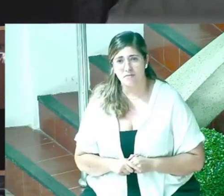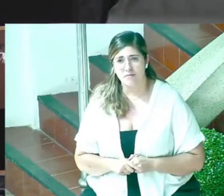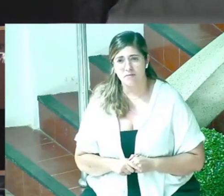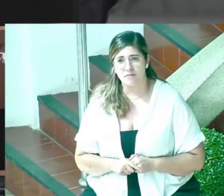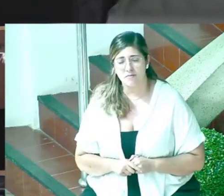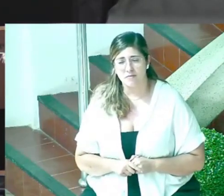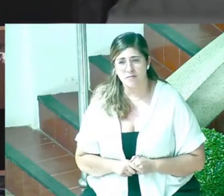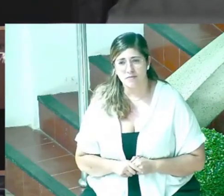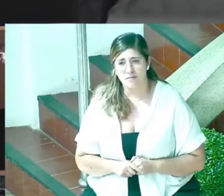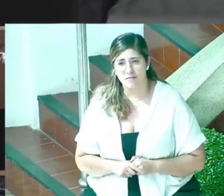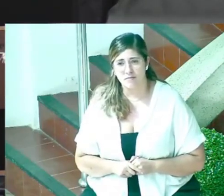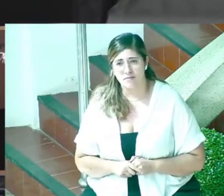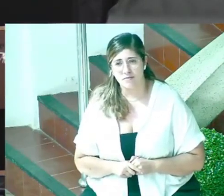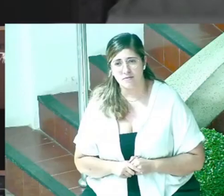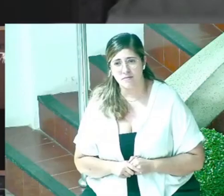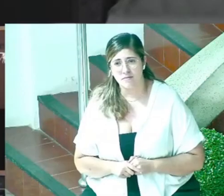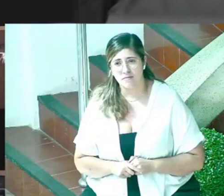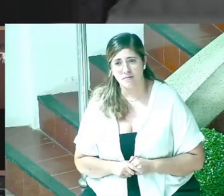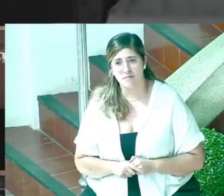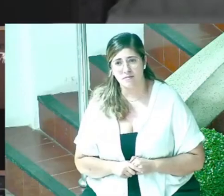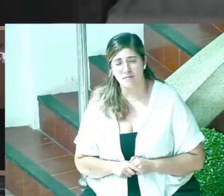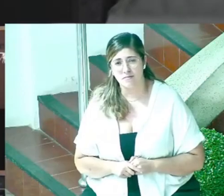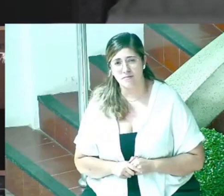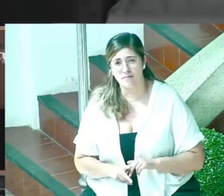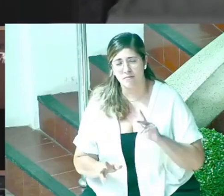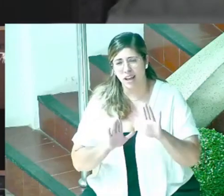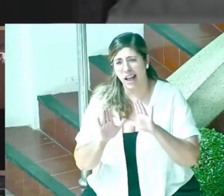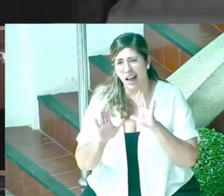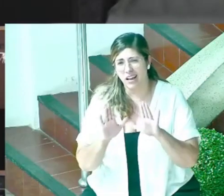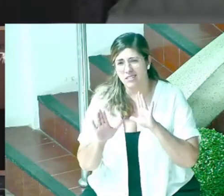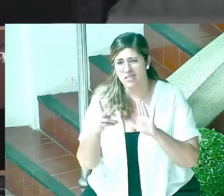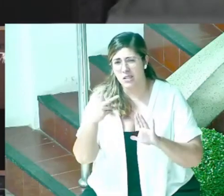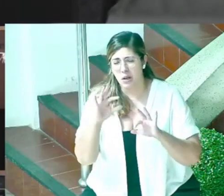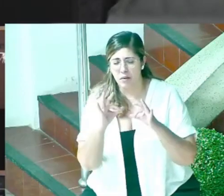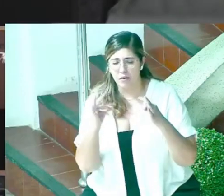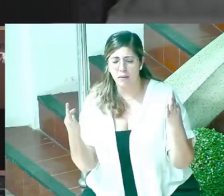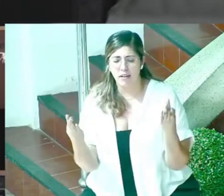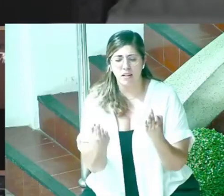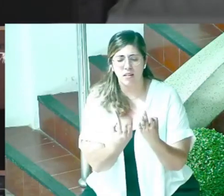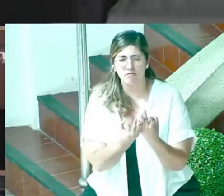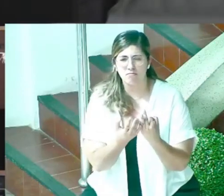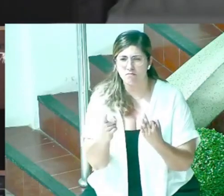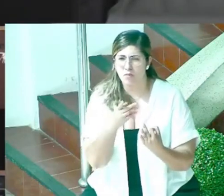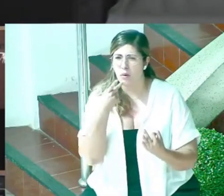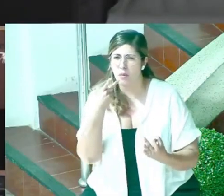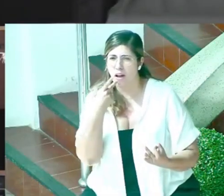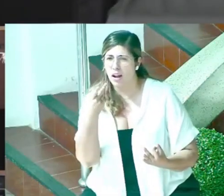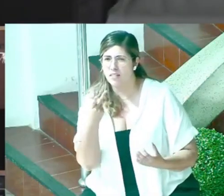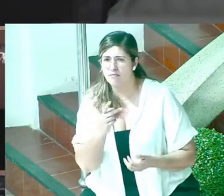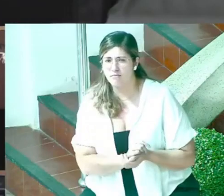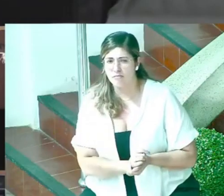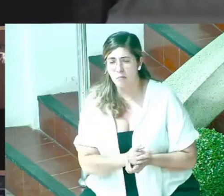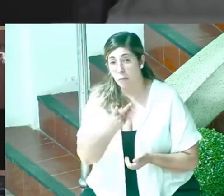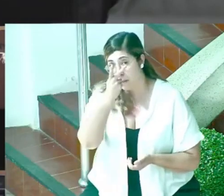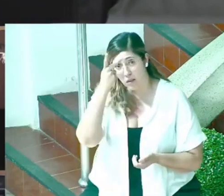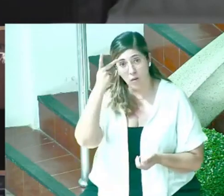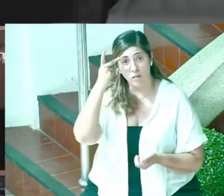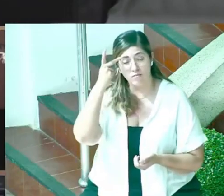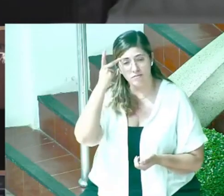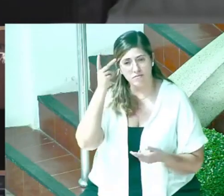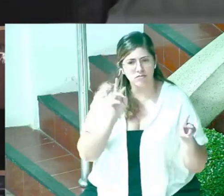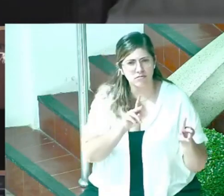eterno, porque o ato de perdoar o outro é um ato próprio de alguém que foi alcançado por